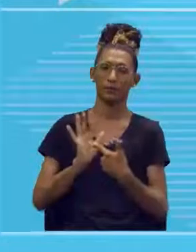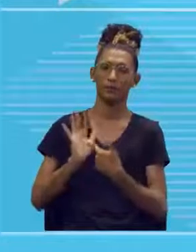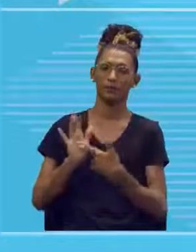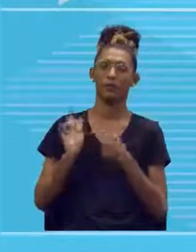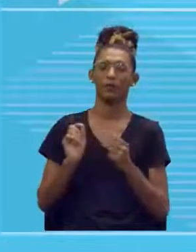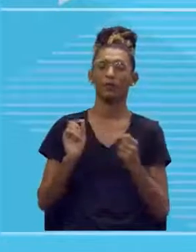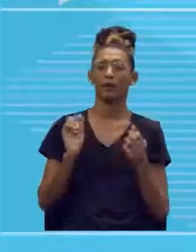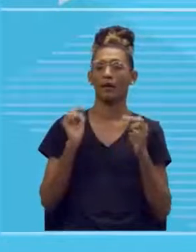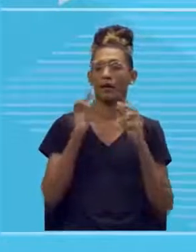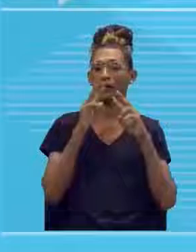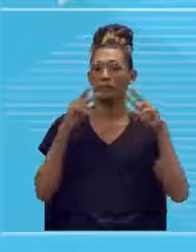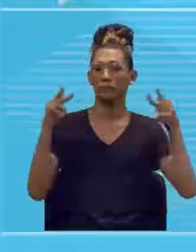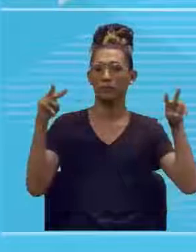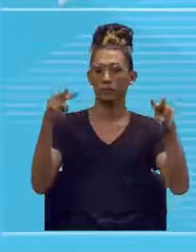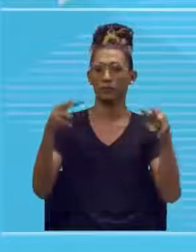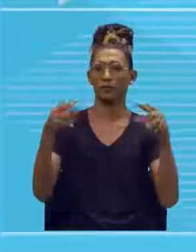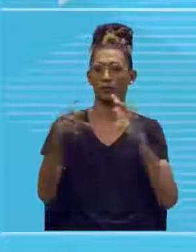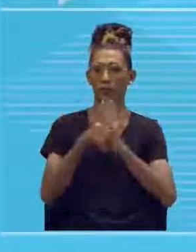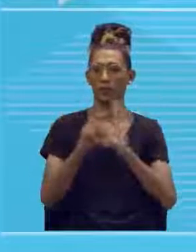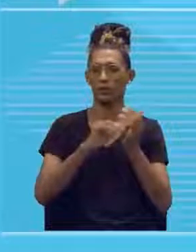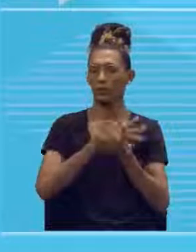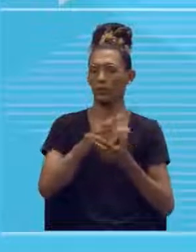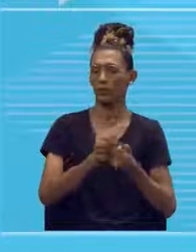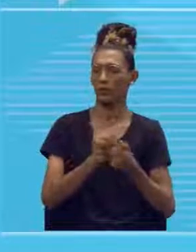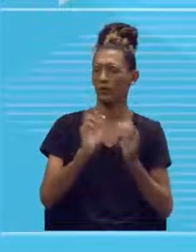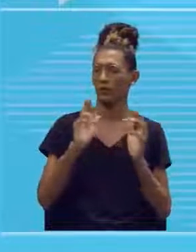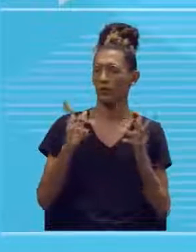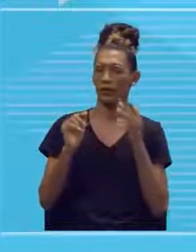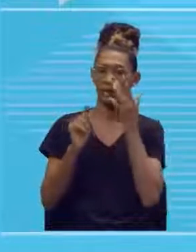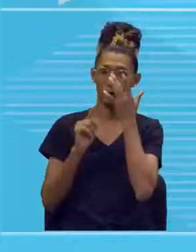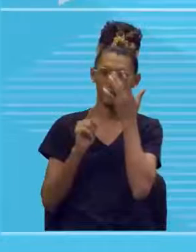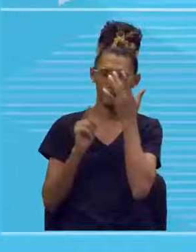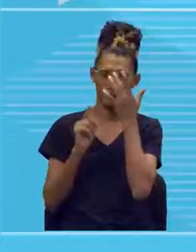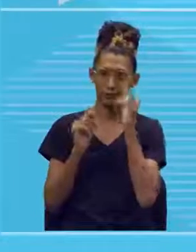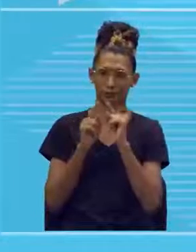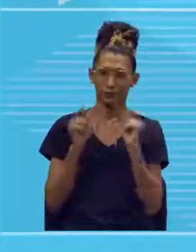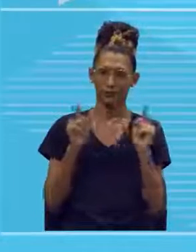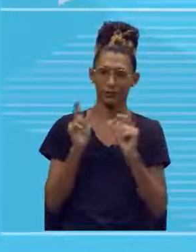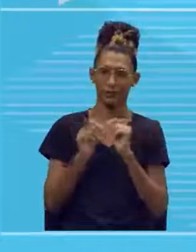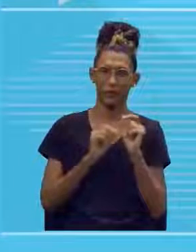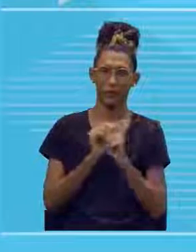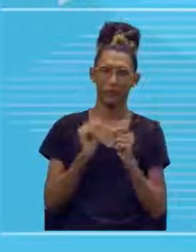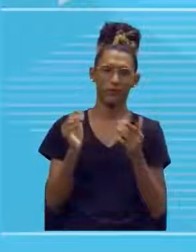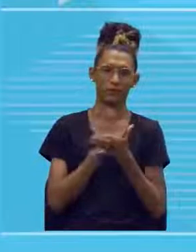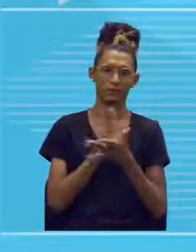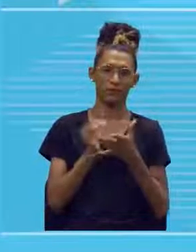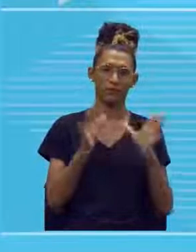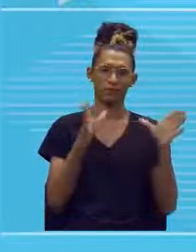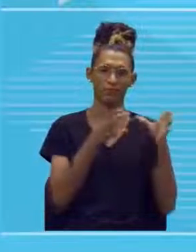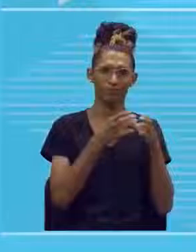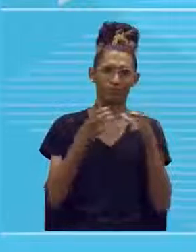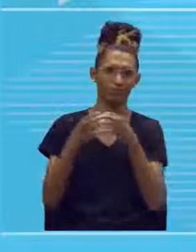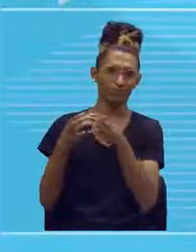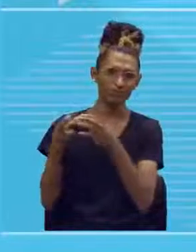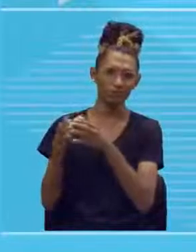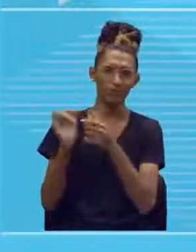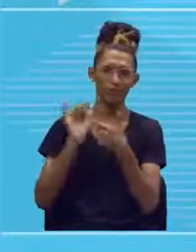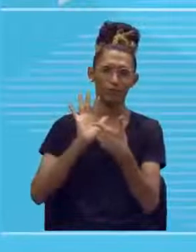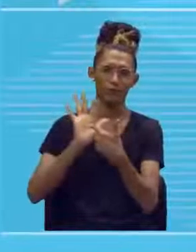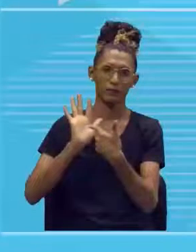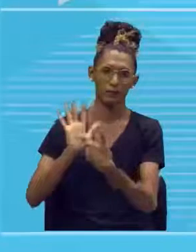visões de mundo Diferentes né Não só visões de mundos visões de mundo para tantos povos que a gente mostrou aqui